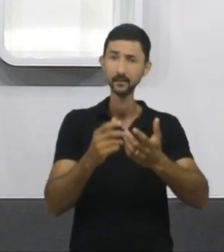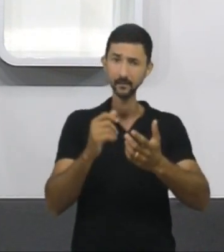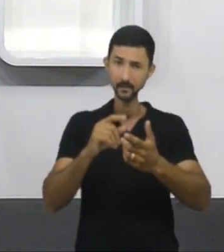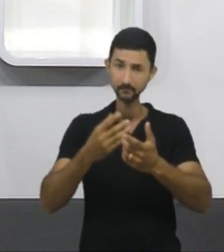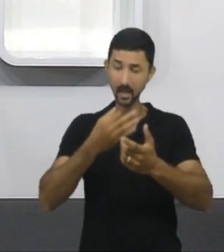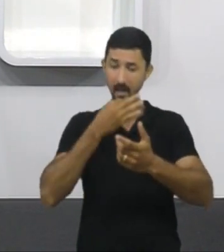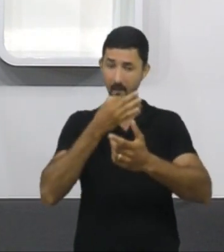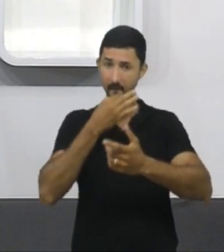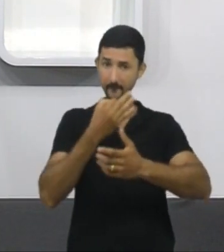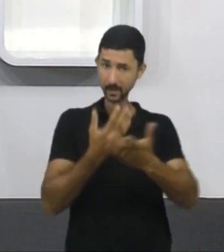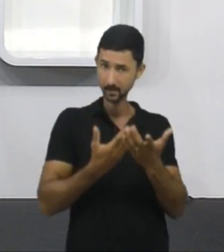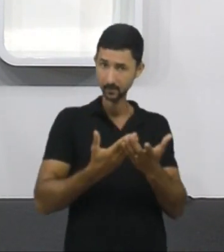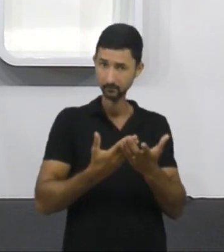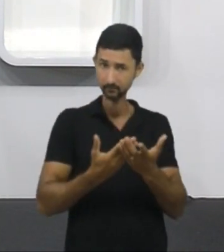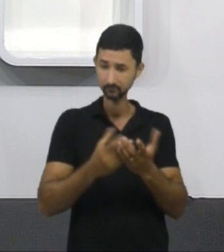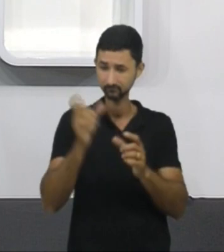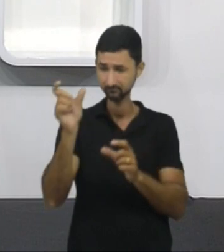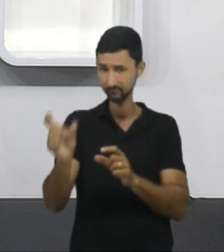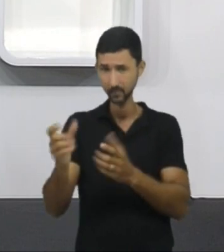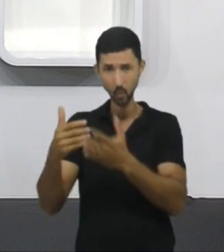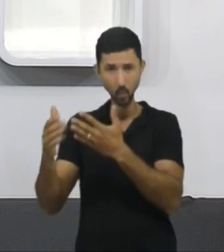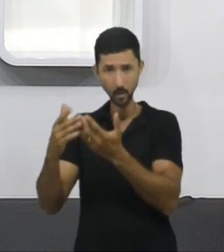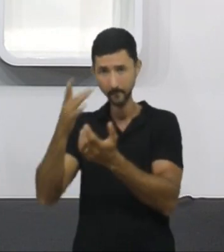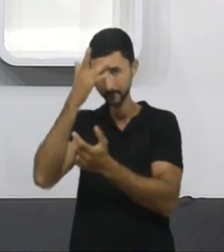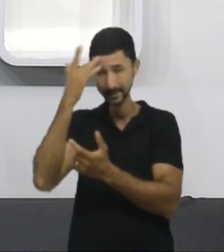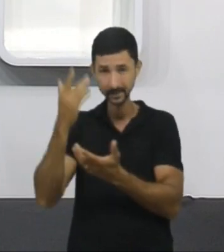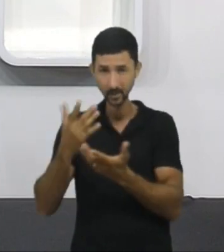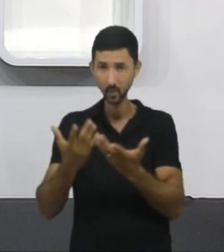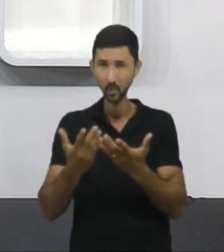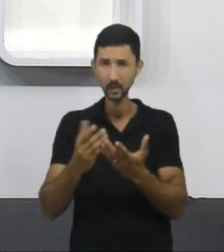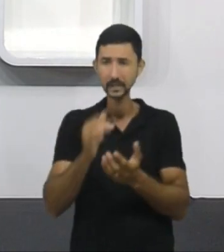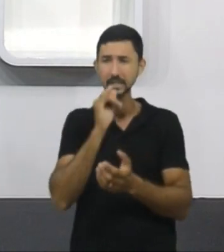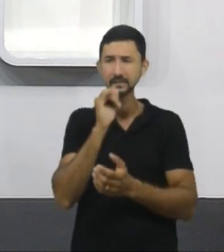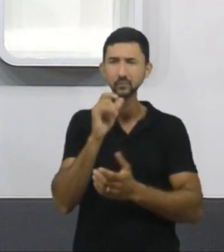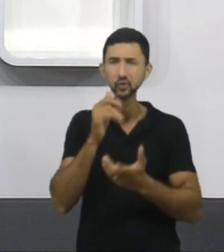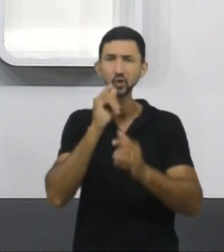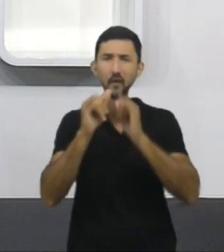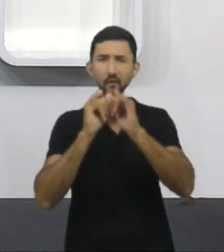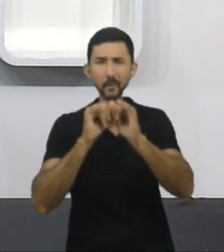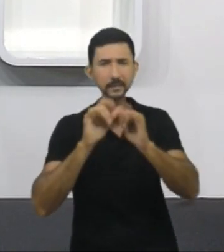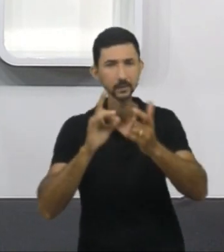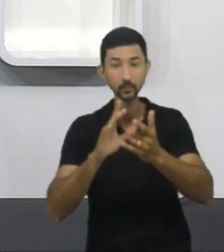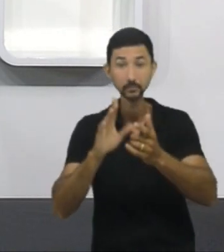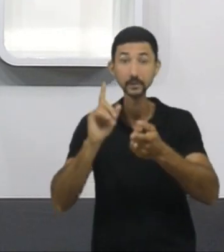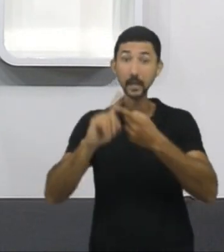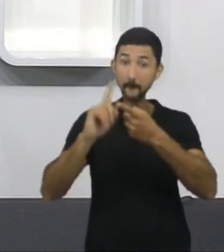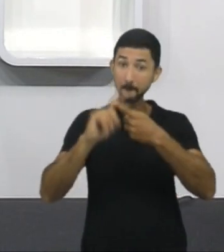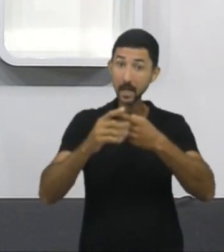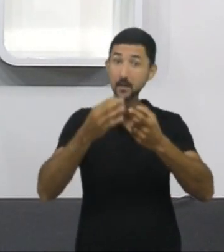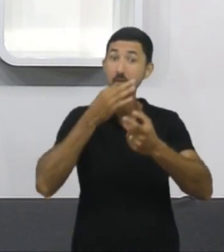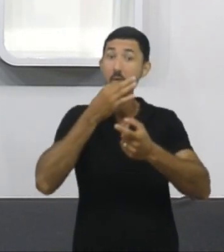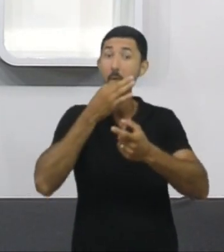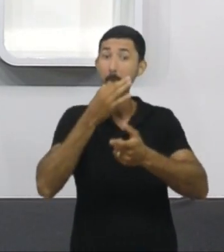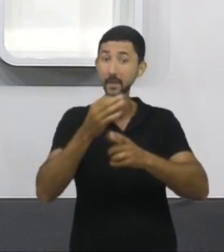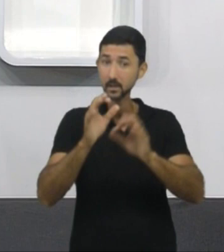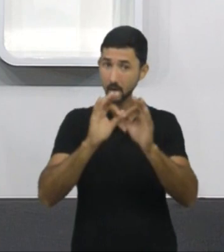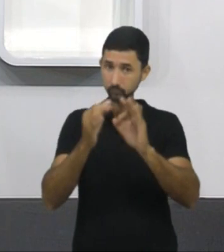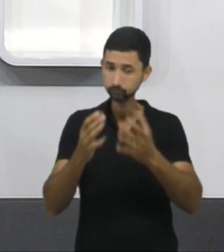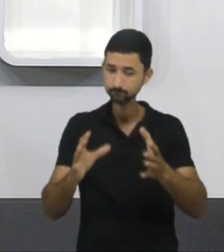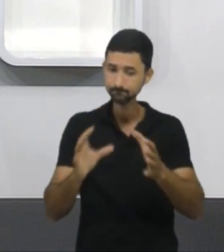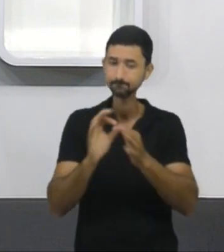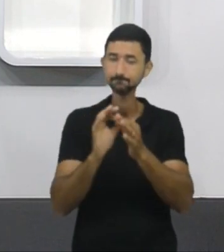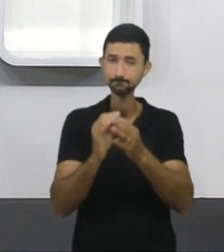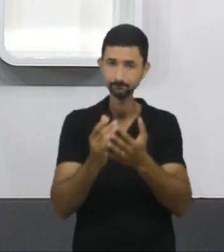a opinião de alguém. Então, não é um fato, não é só a informação, é uma informação que se constitui como